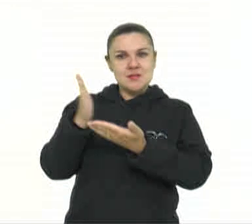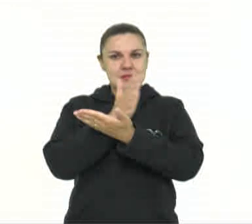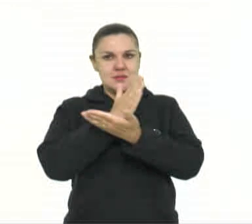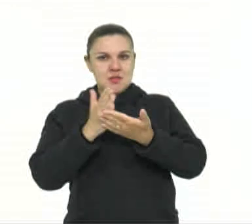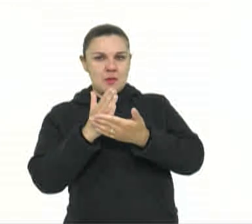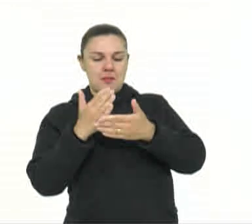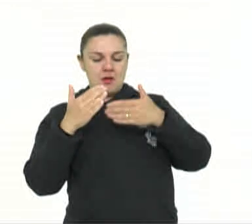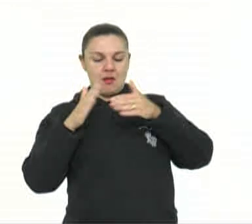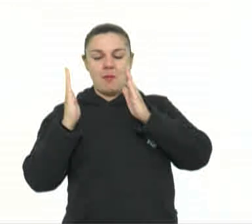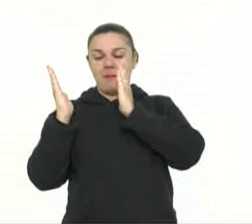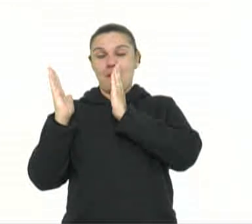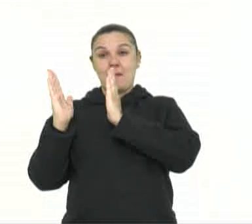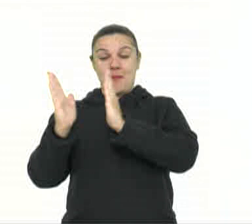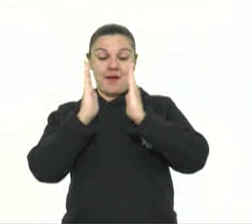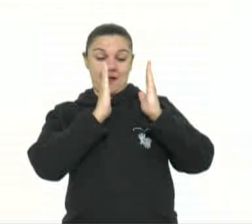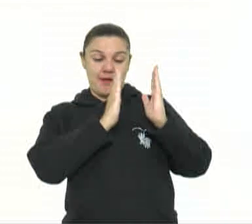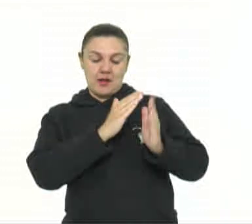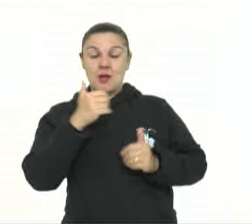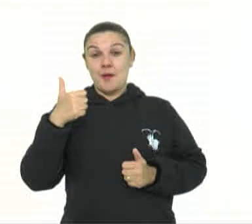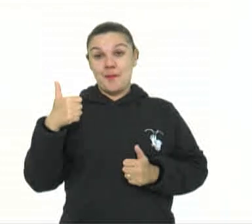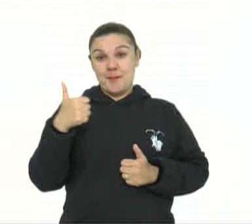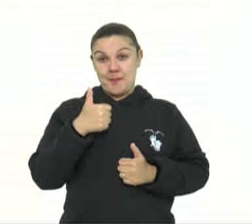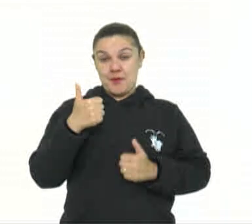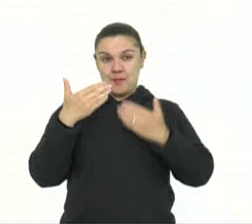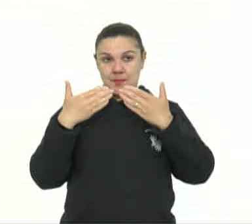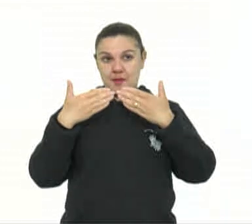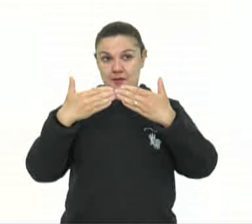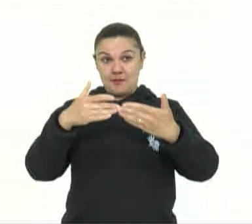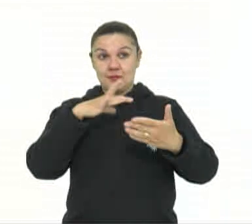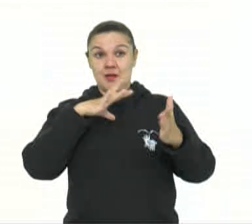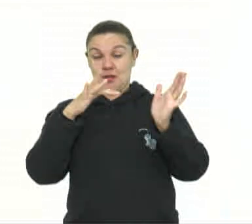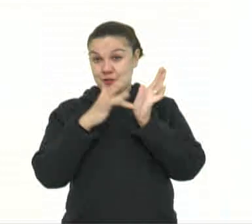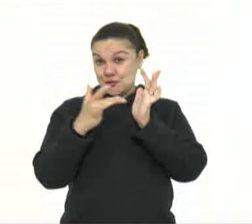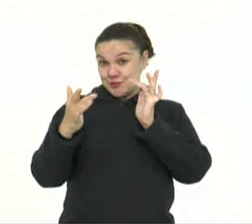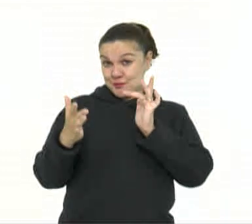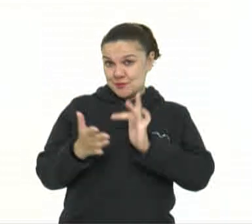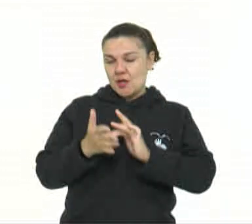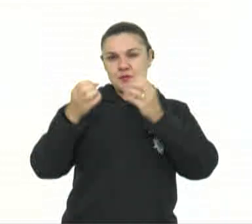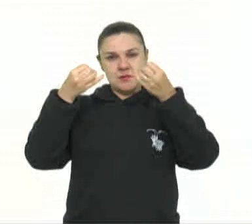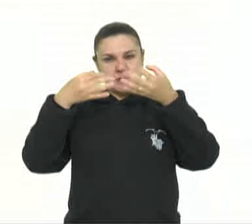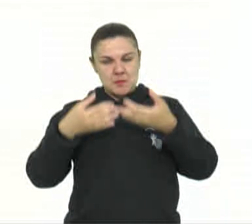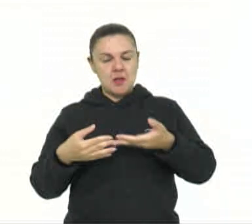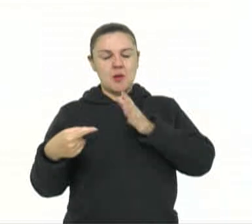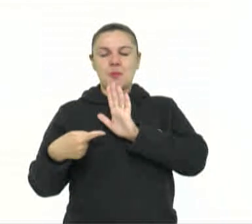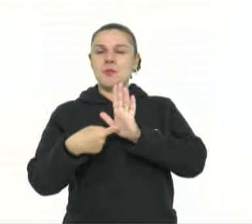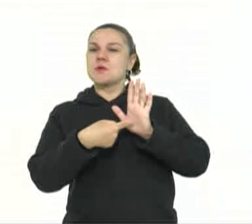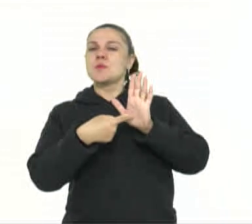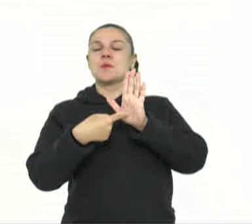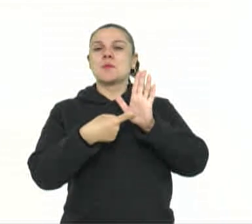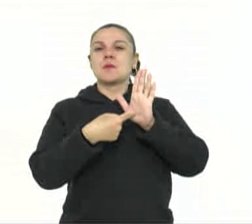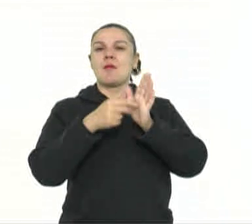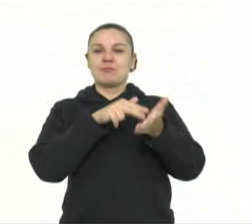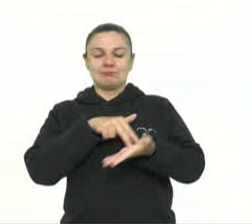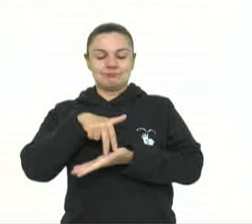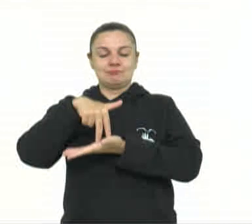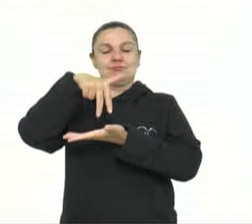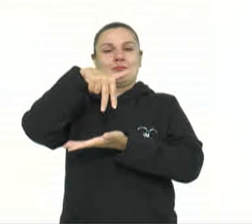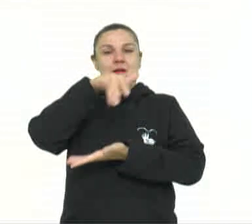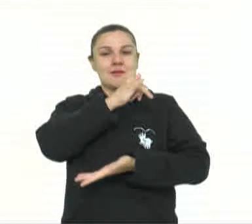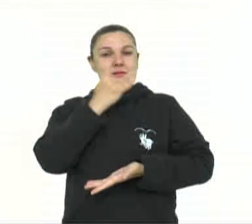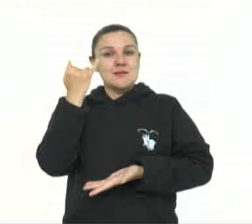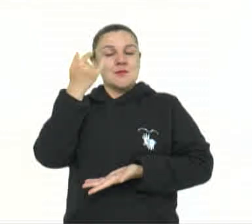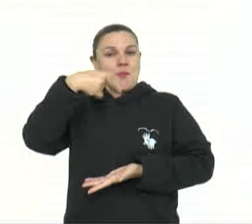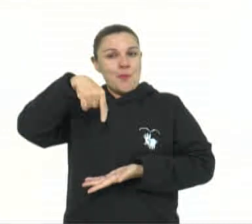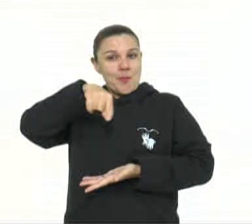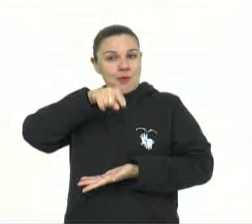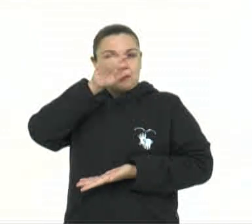em camadas paralelas, em primeiro plano, né? Nós temos Jesus, como eu disse, simbolizando quem? A figura mais importante dessa